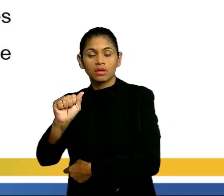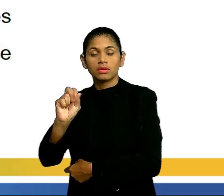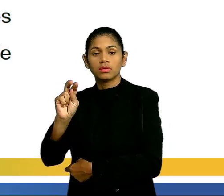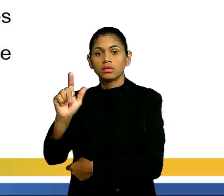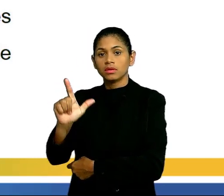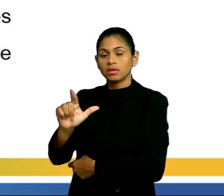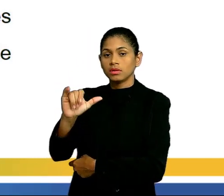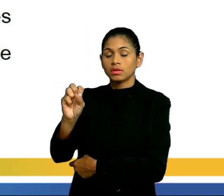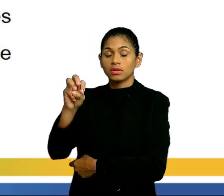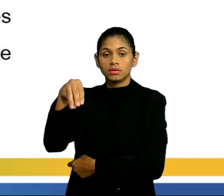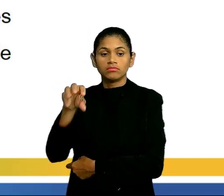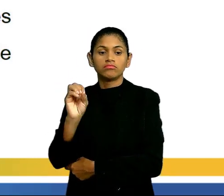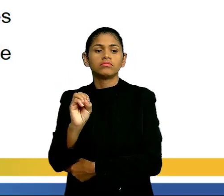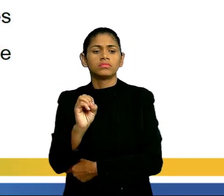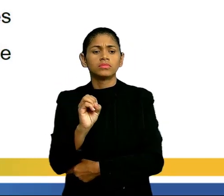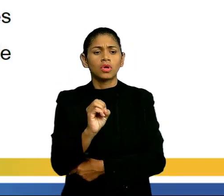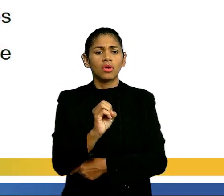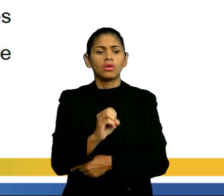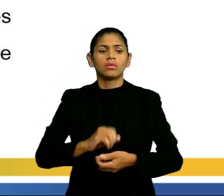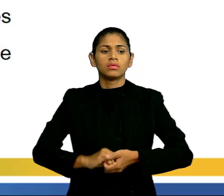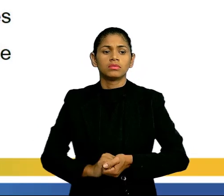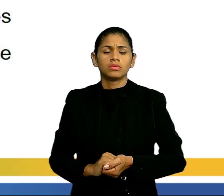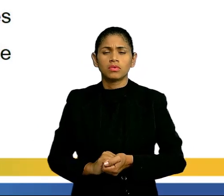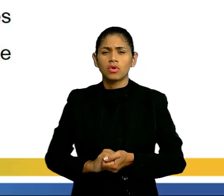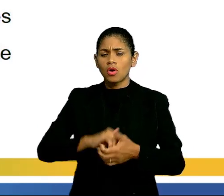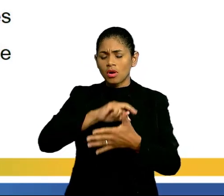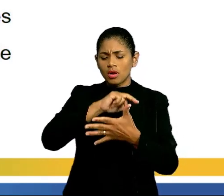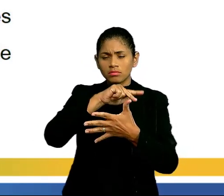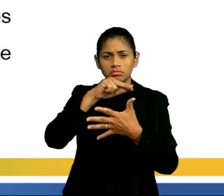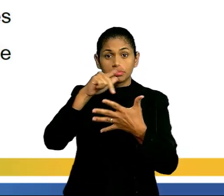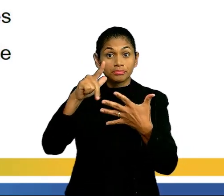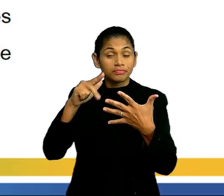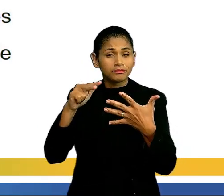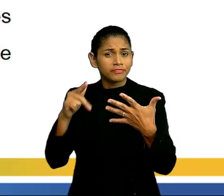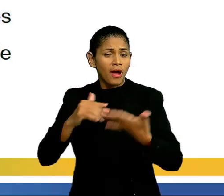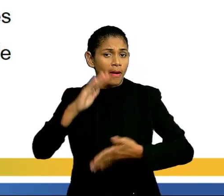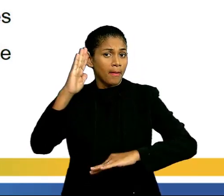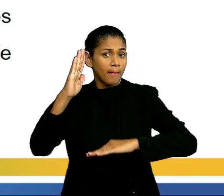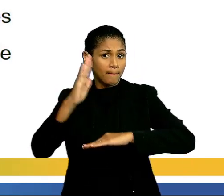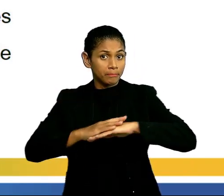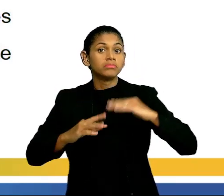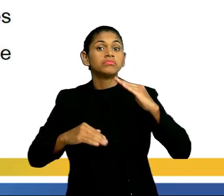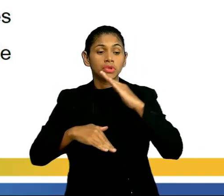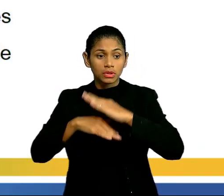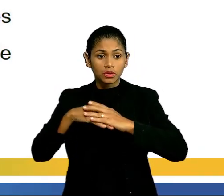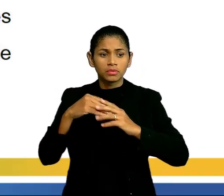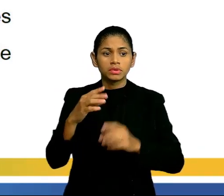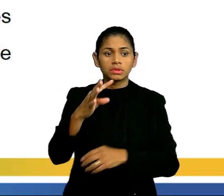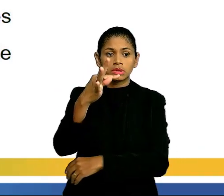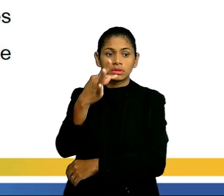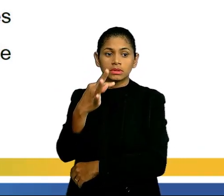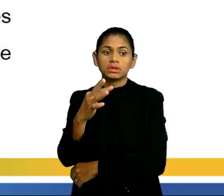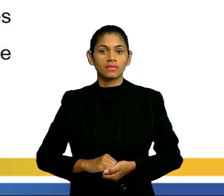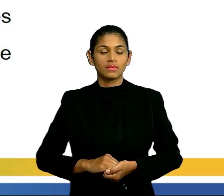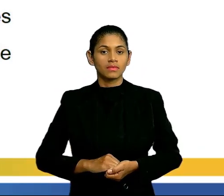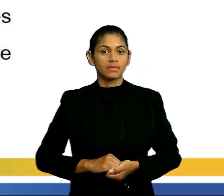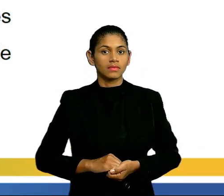auxiliar de contabilidade, notário e inspetor do ensino secundário do Distrito Federal do